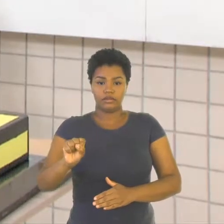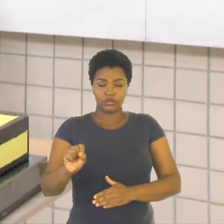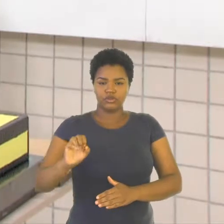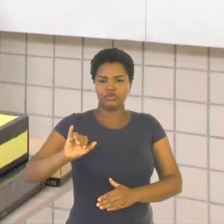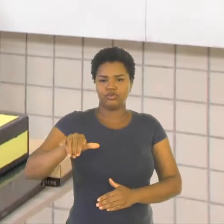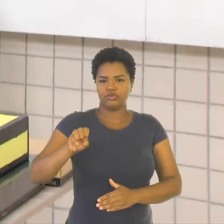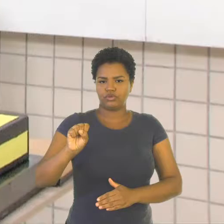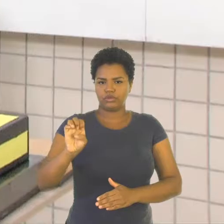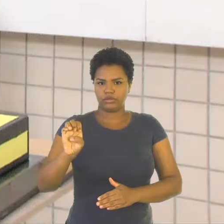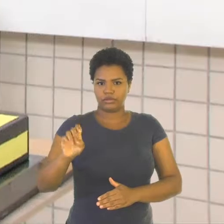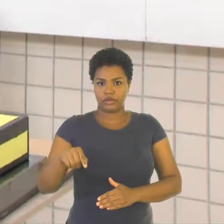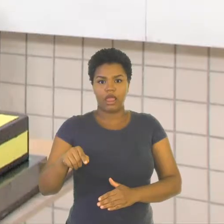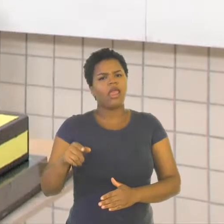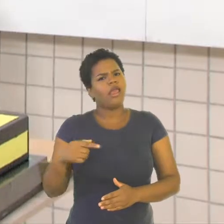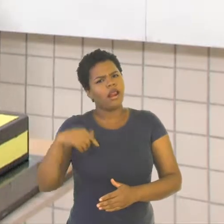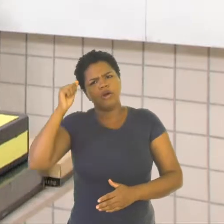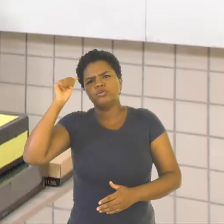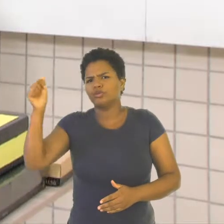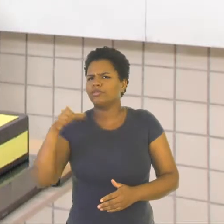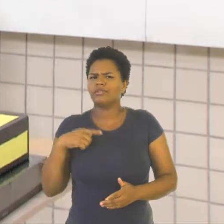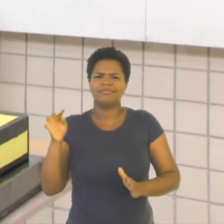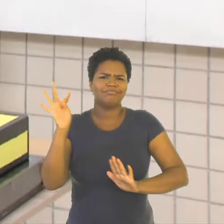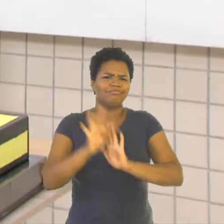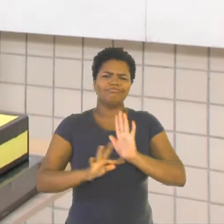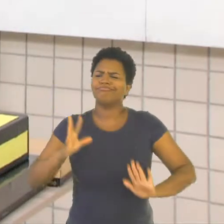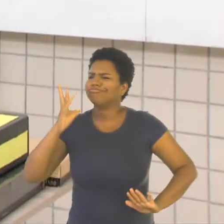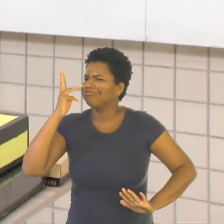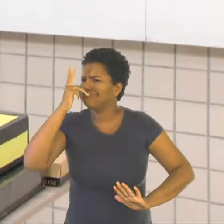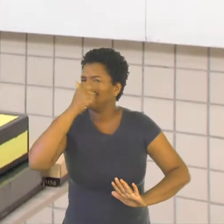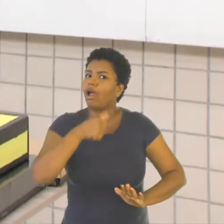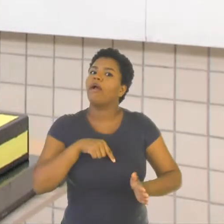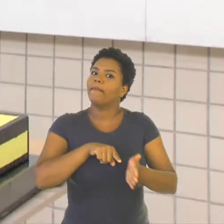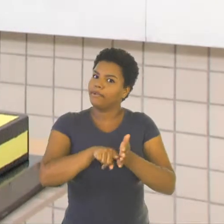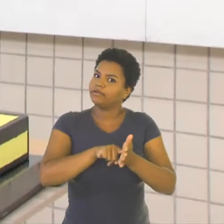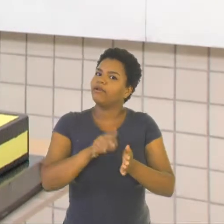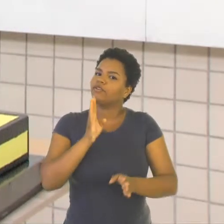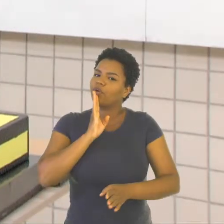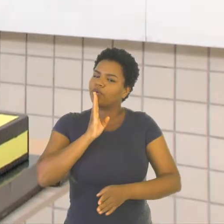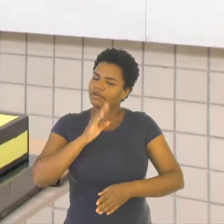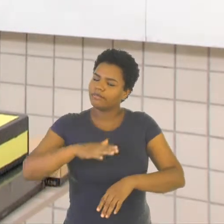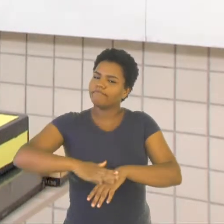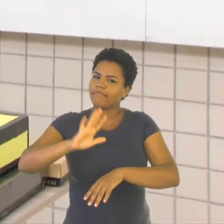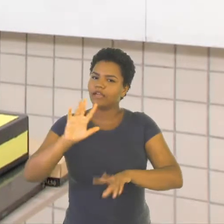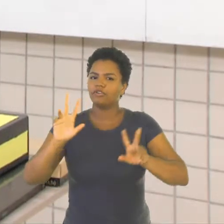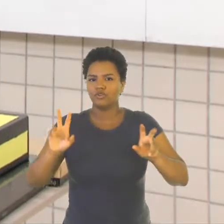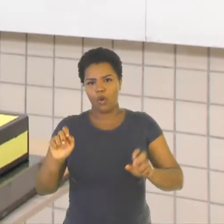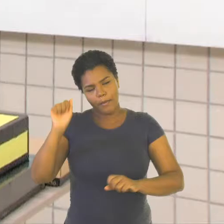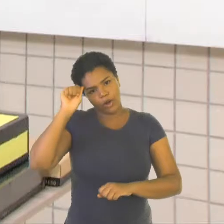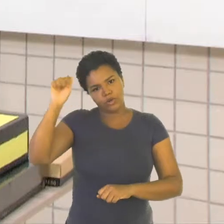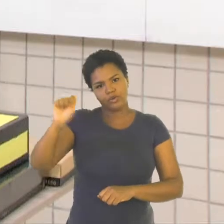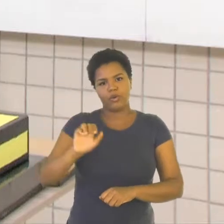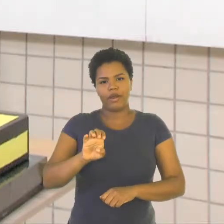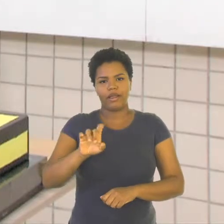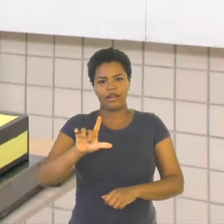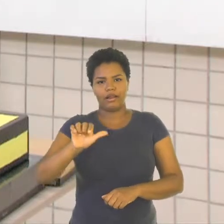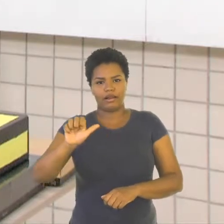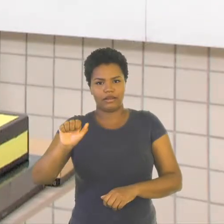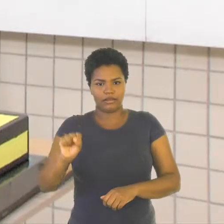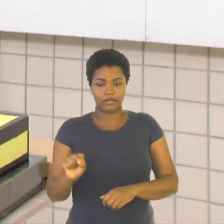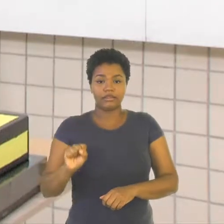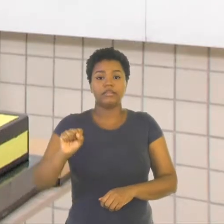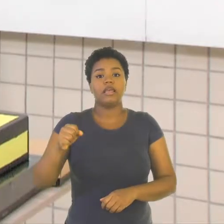depois pesquisem para que vocês conheçam um pouquinho mais de Elias José. E o texto Gato, de Vinícius de Moraes.